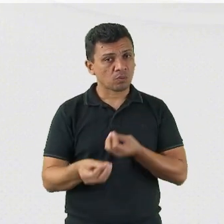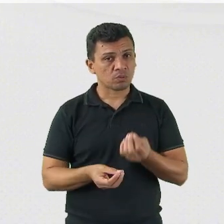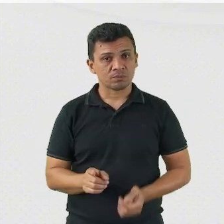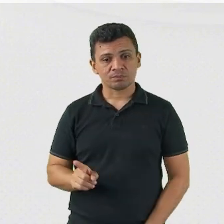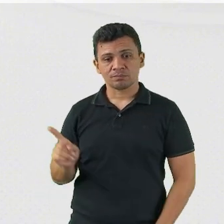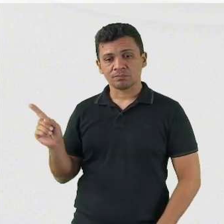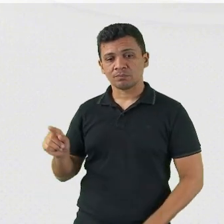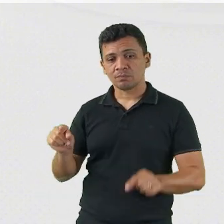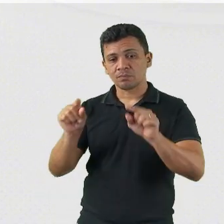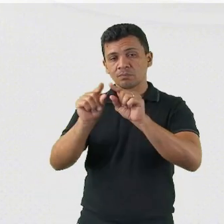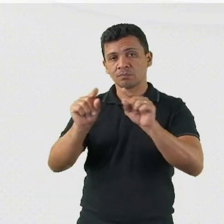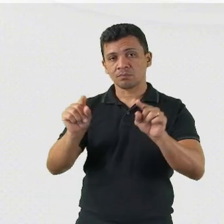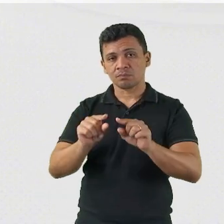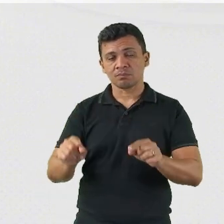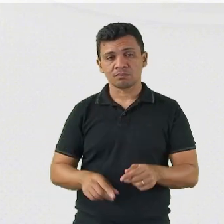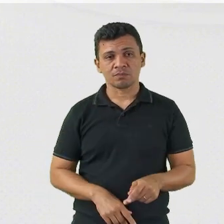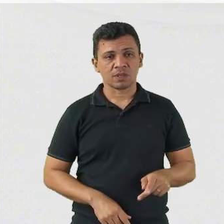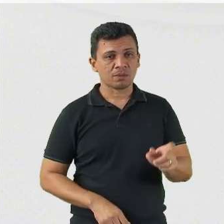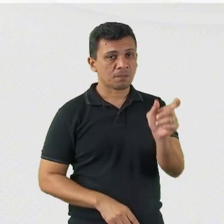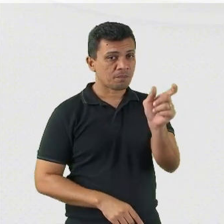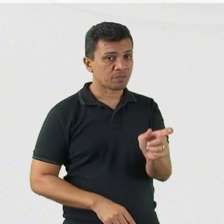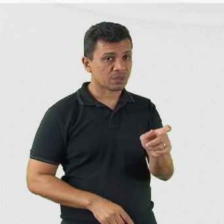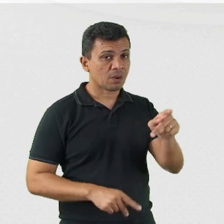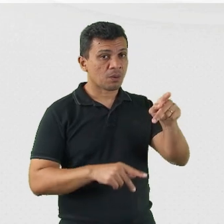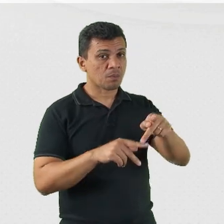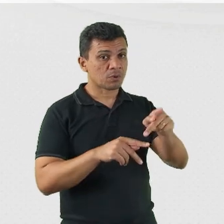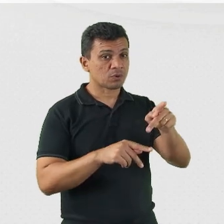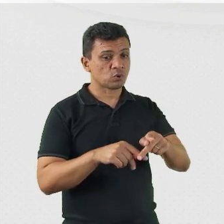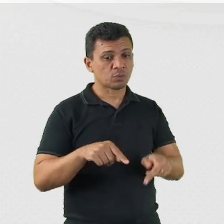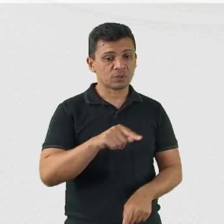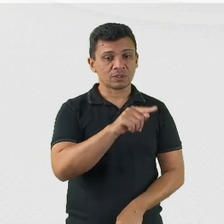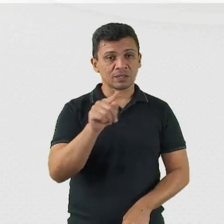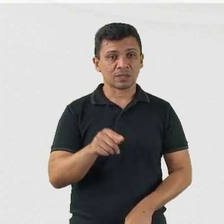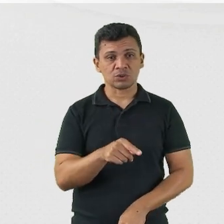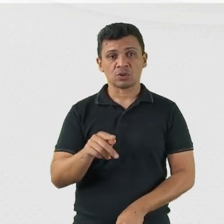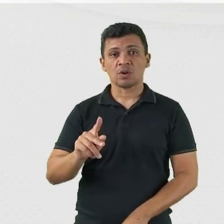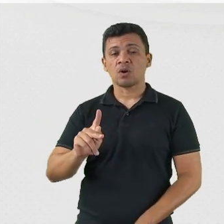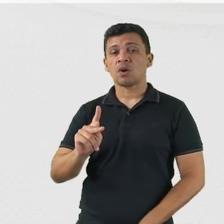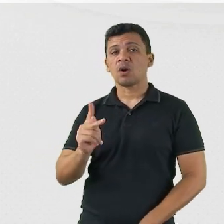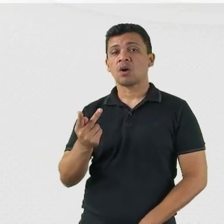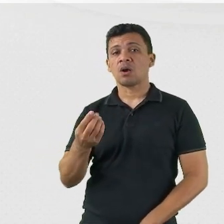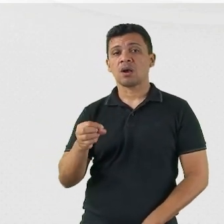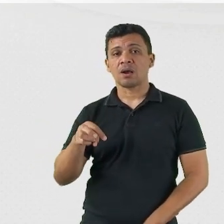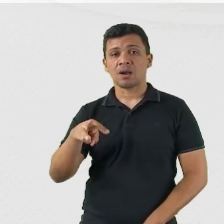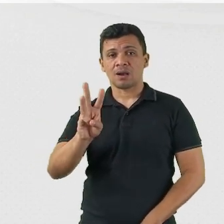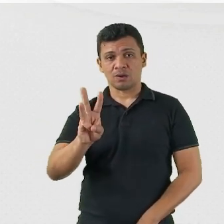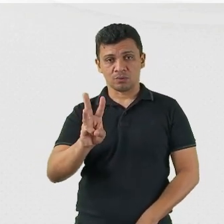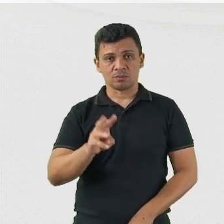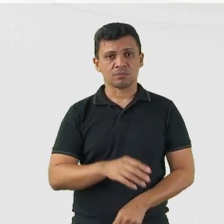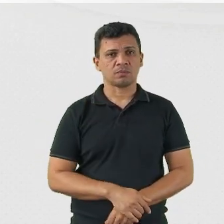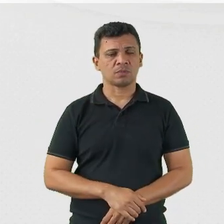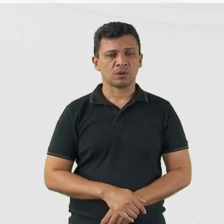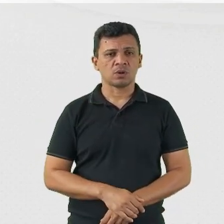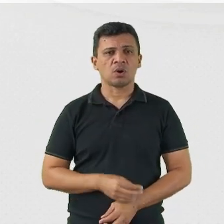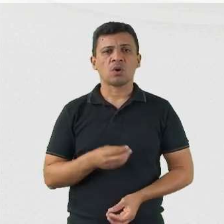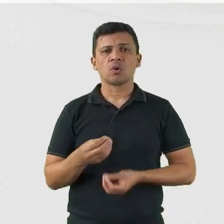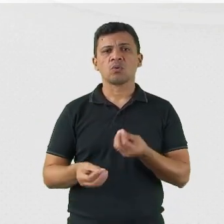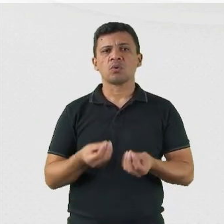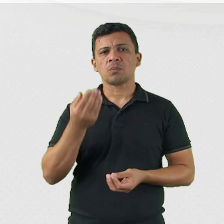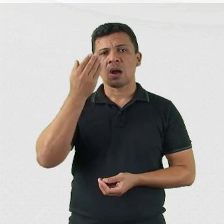estrutura. Pronome interrogativo, how, que é o pronome que você usa para saber